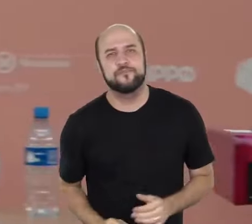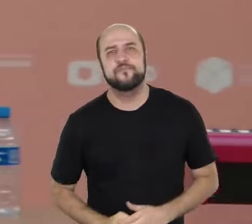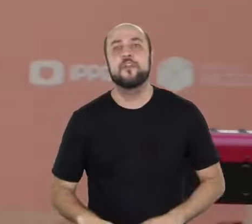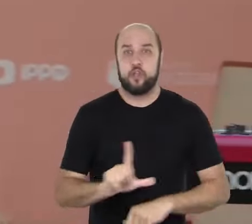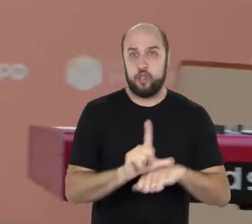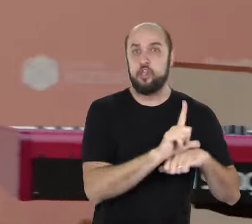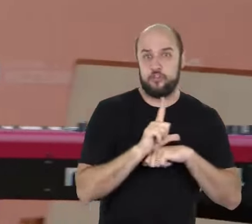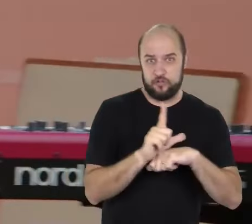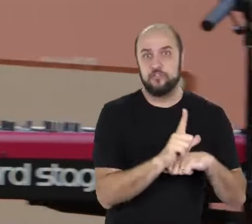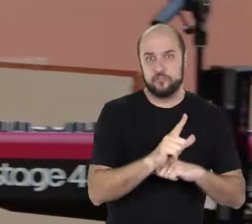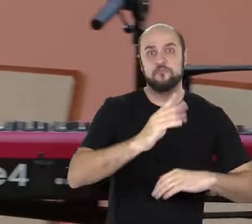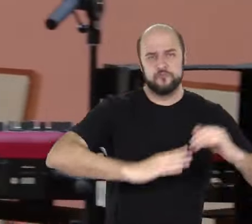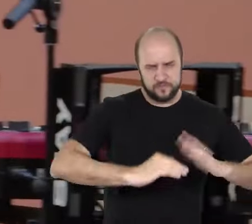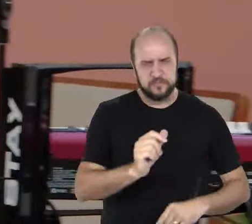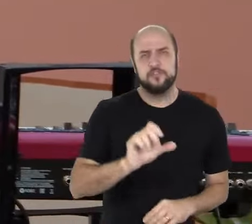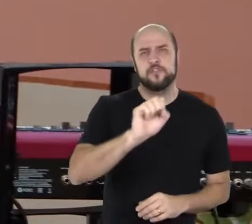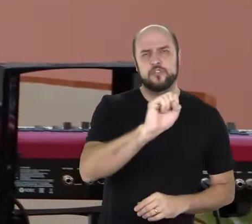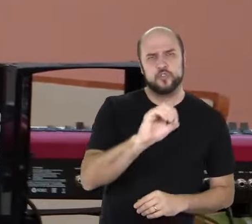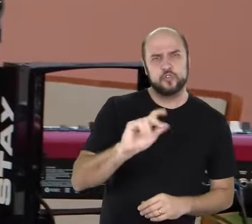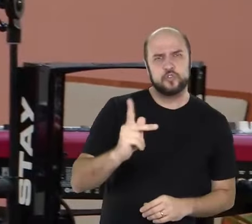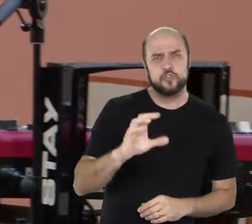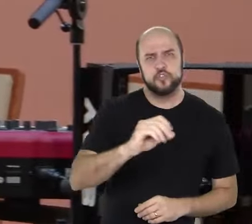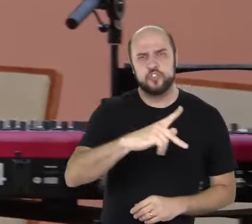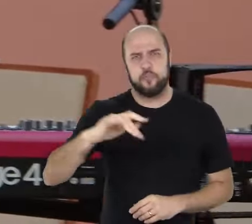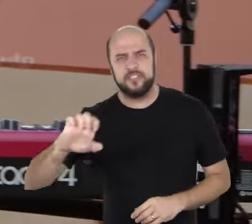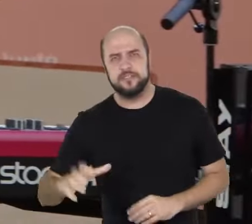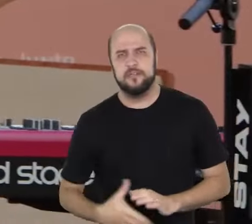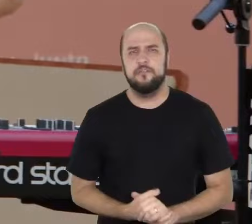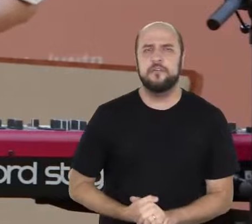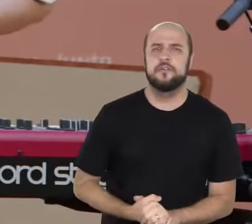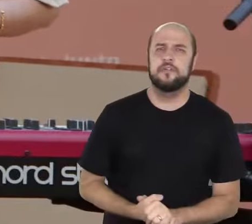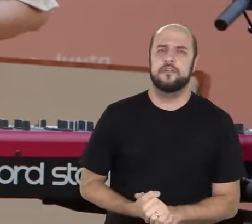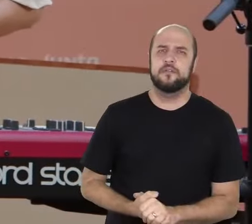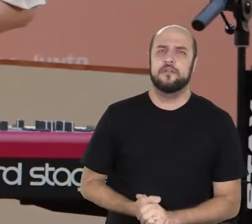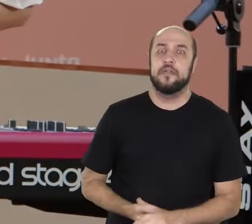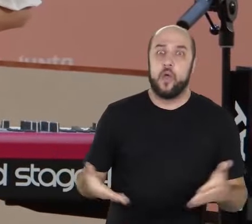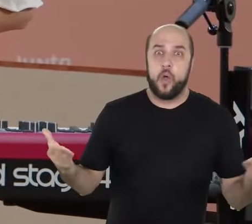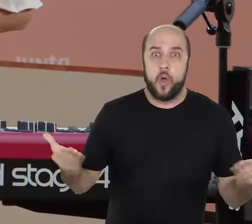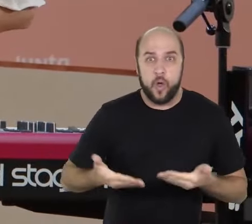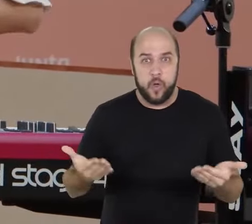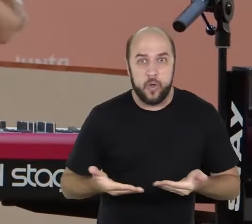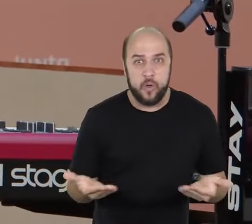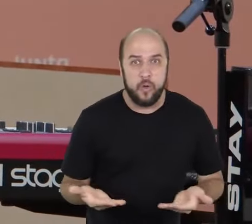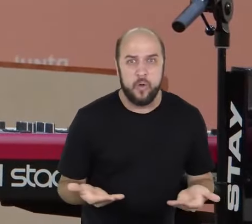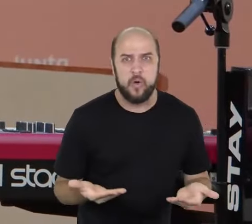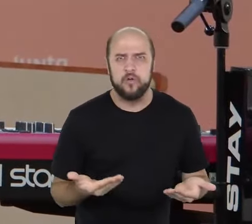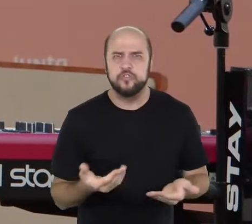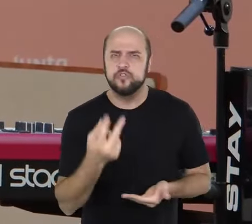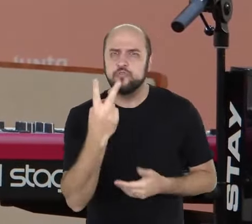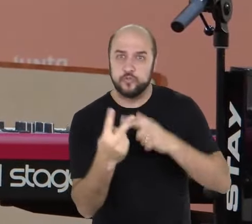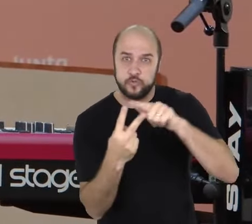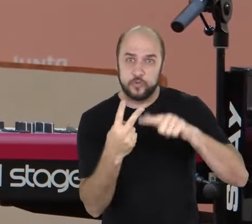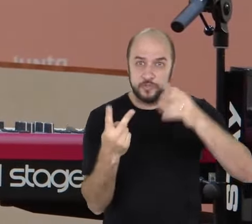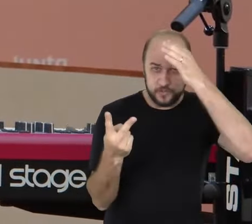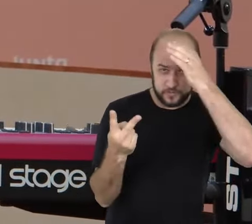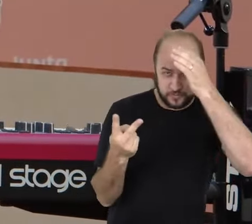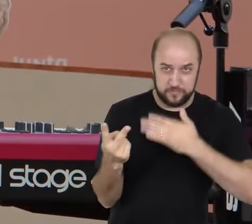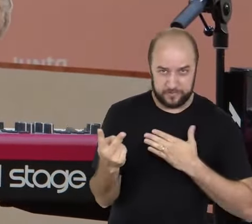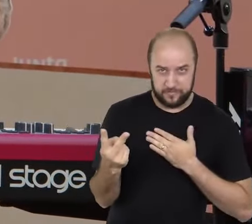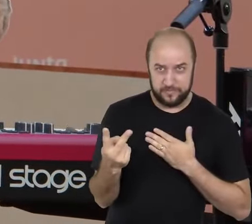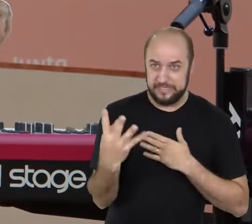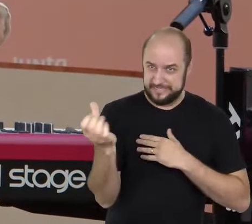Shopee. Fui criando, fui montando. A loja foi crescendo, crescendo. Gente, vocês acreditam que hoje tem dois tios, dos seis